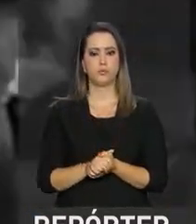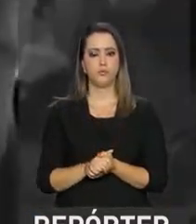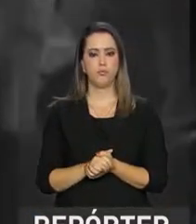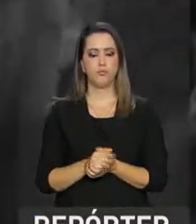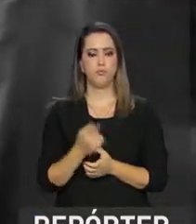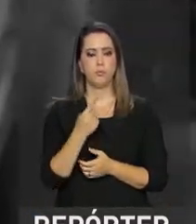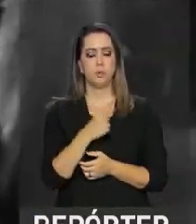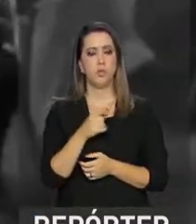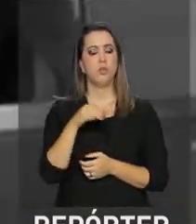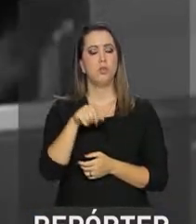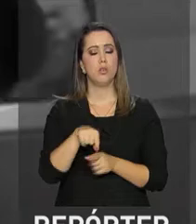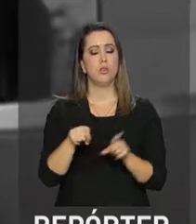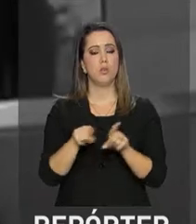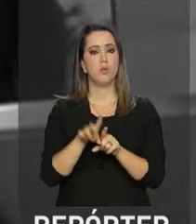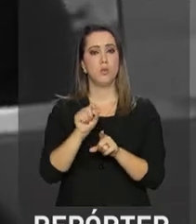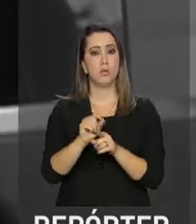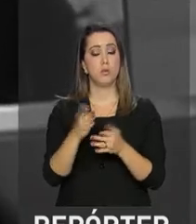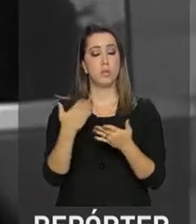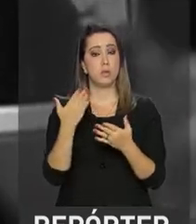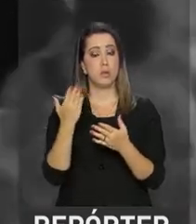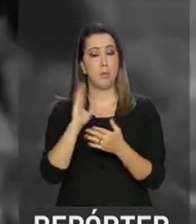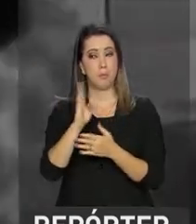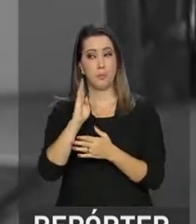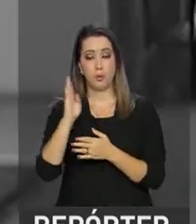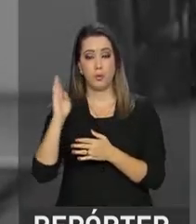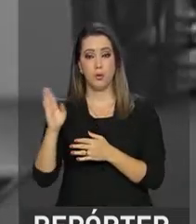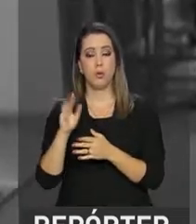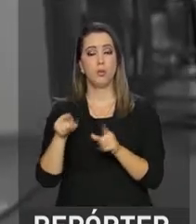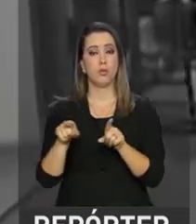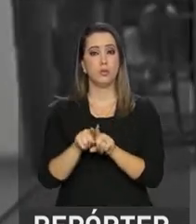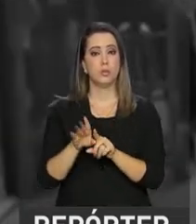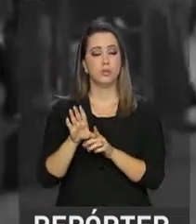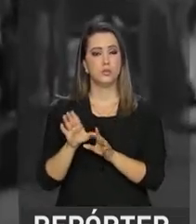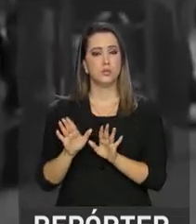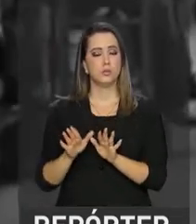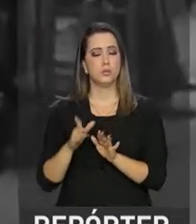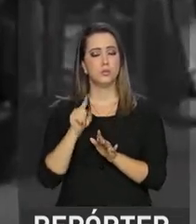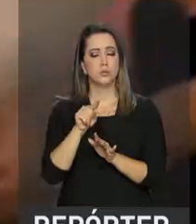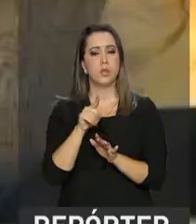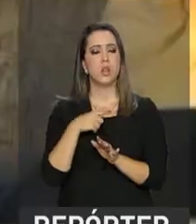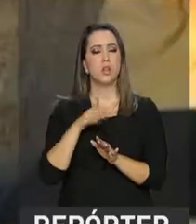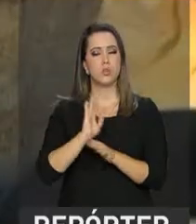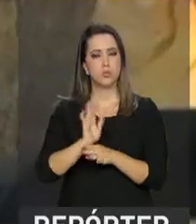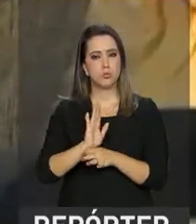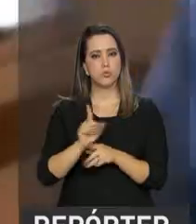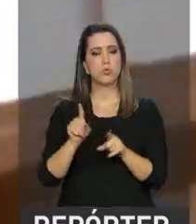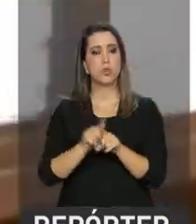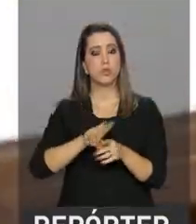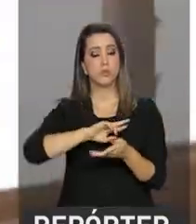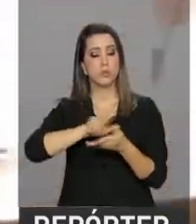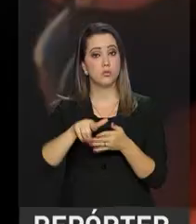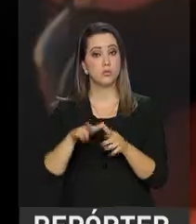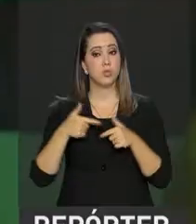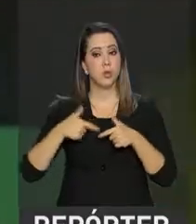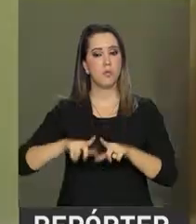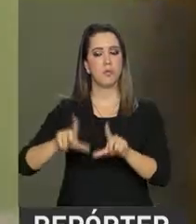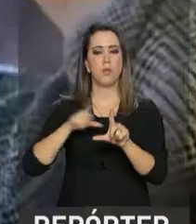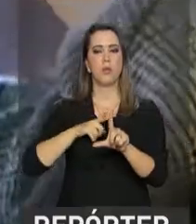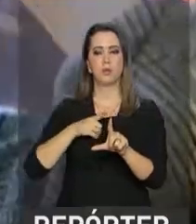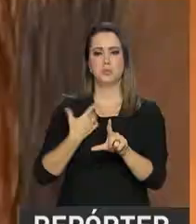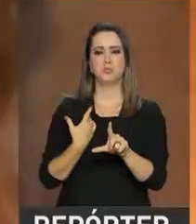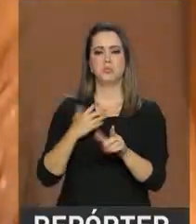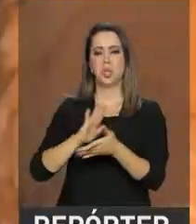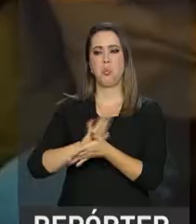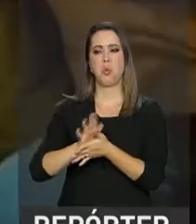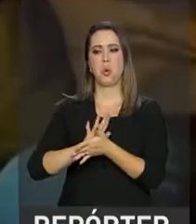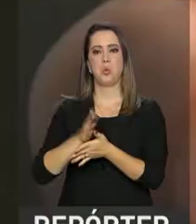inusitado irracional a diretora e roteirista que já foi premiado no festival de gramado acredita que ainda há preconceito de gênero no